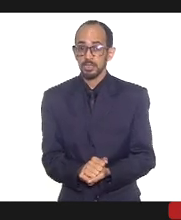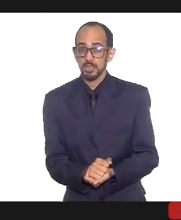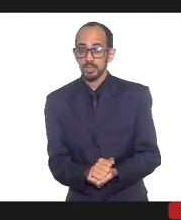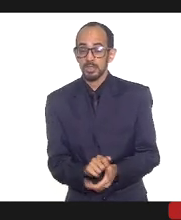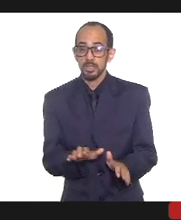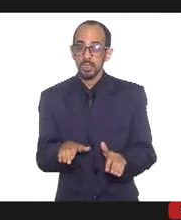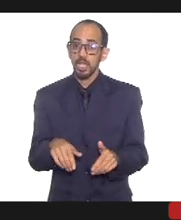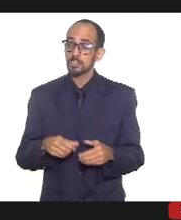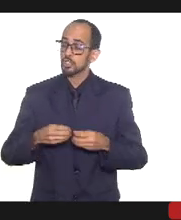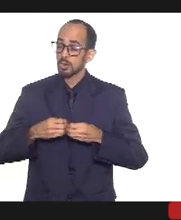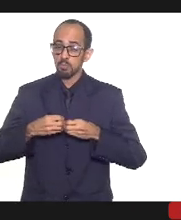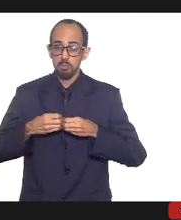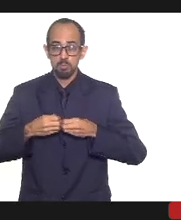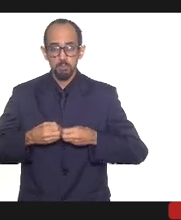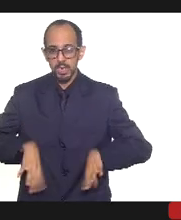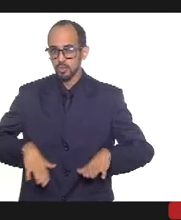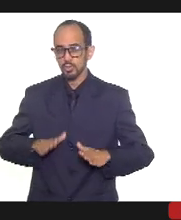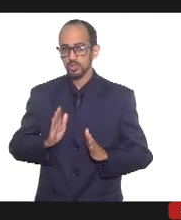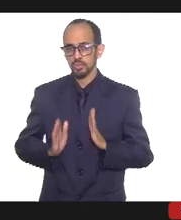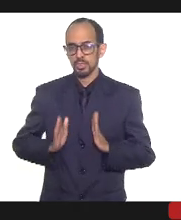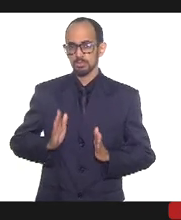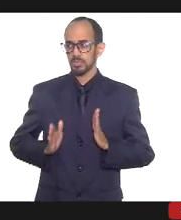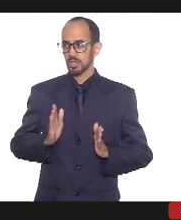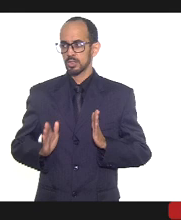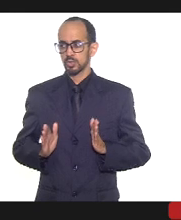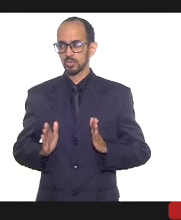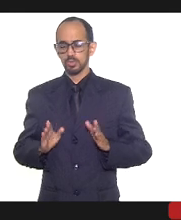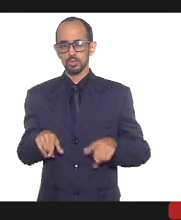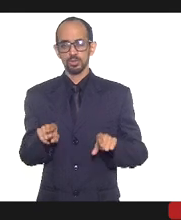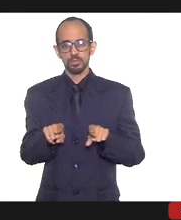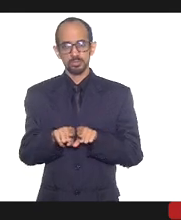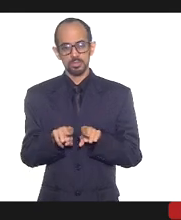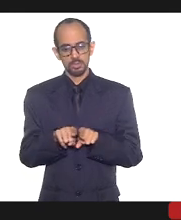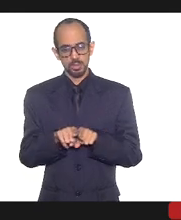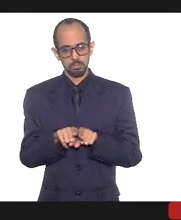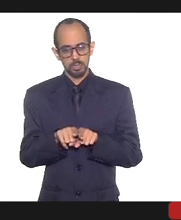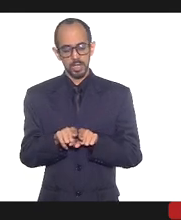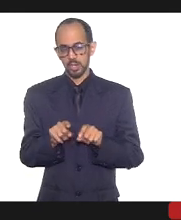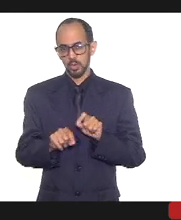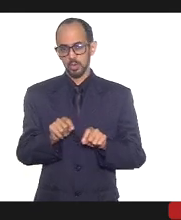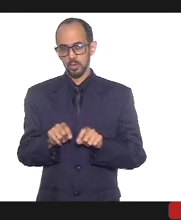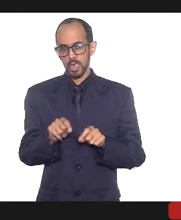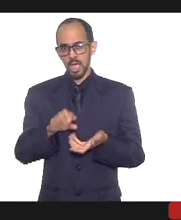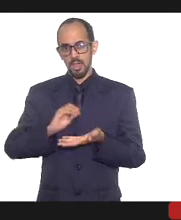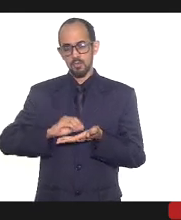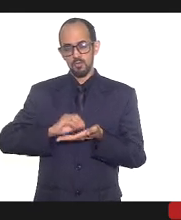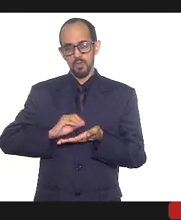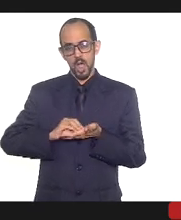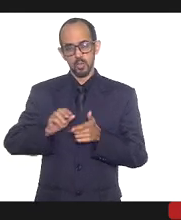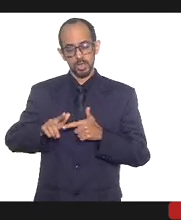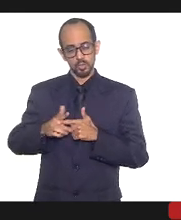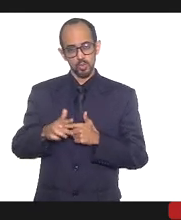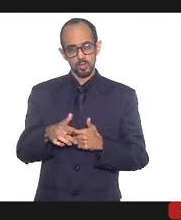muitas perdas durante esse período. Além da falta de recomposição,